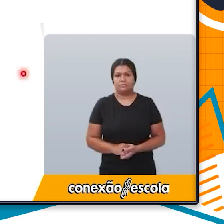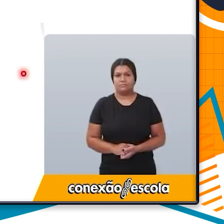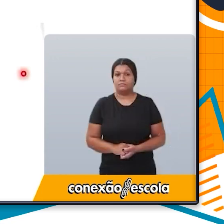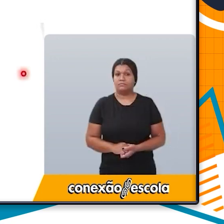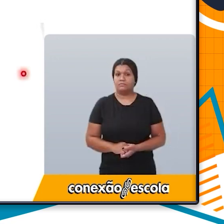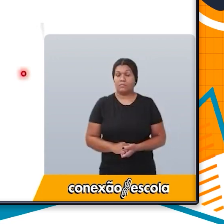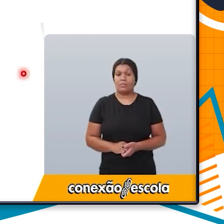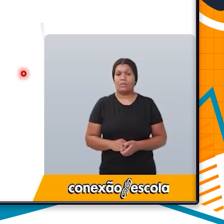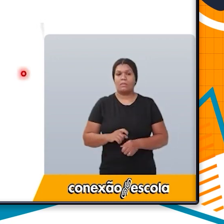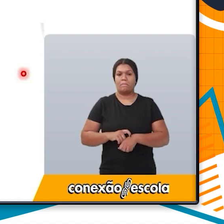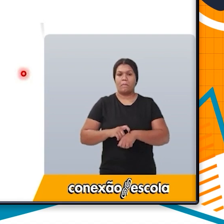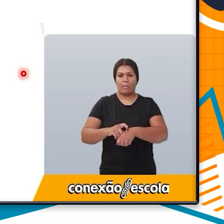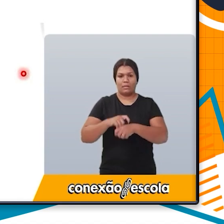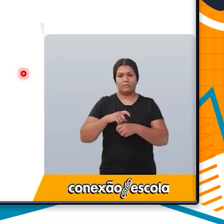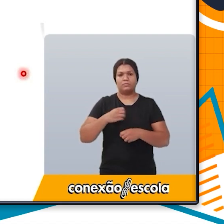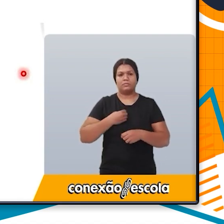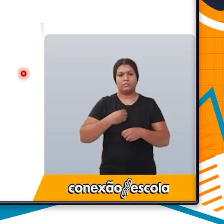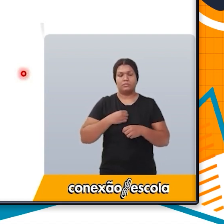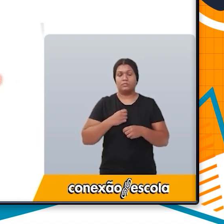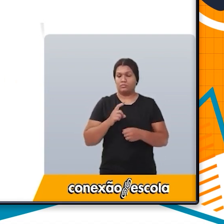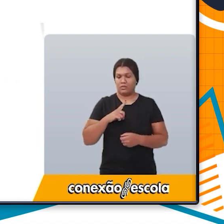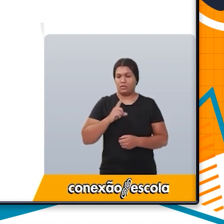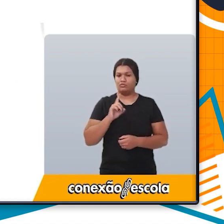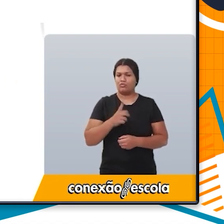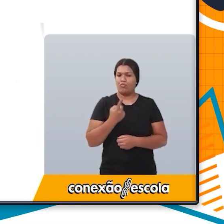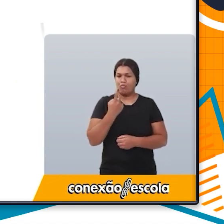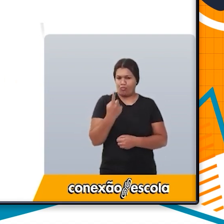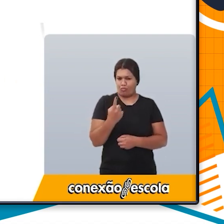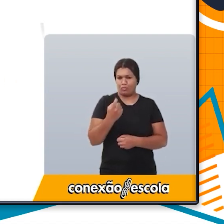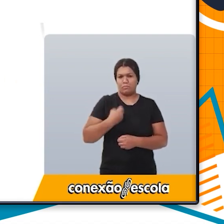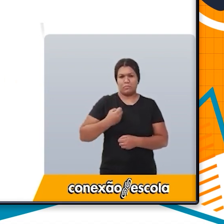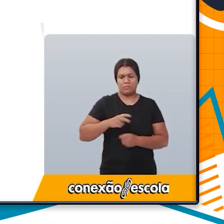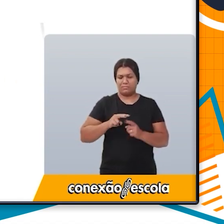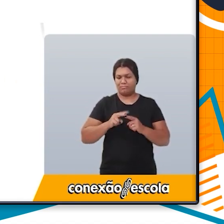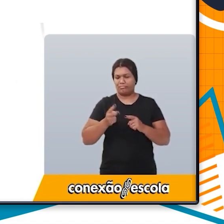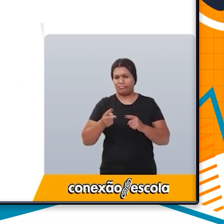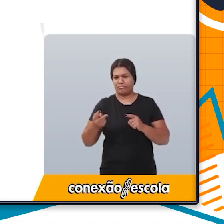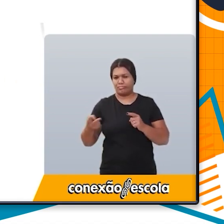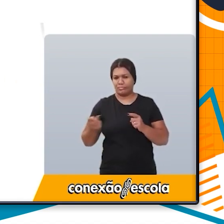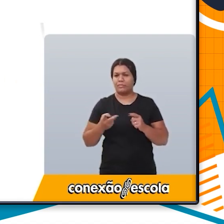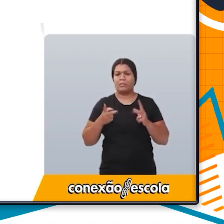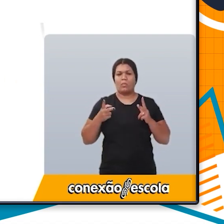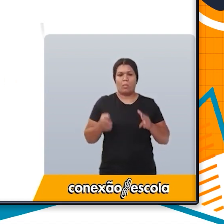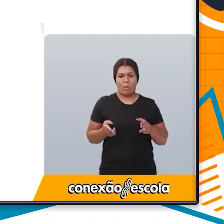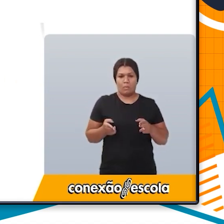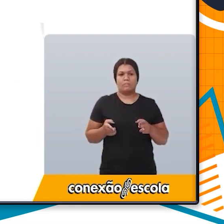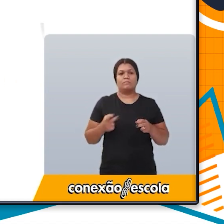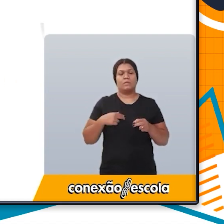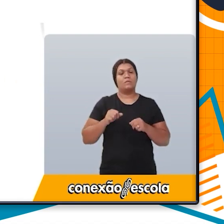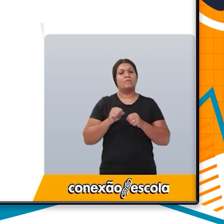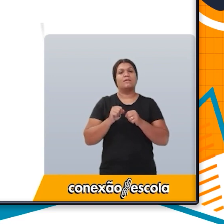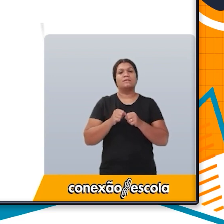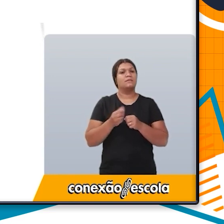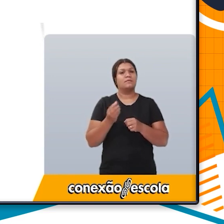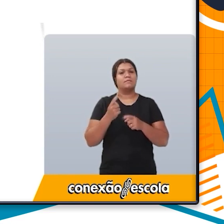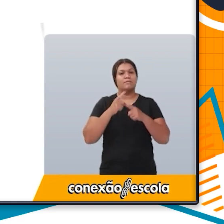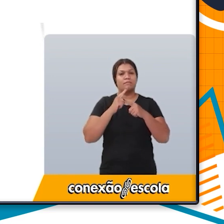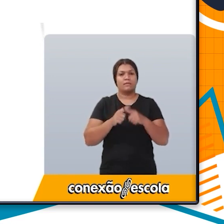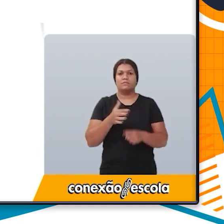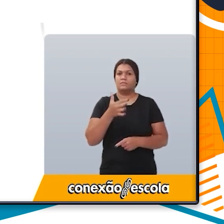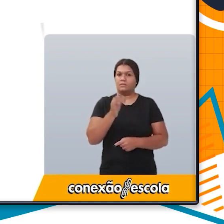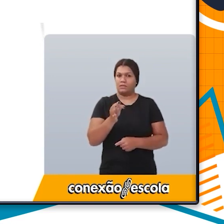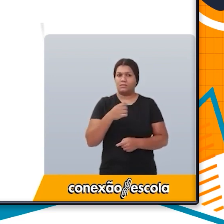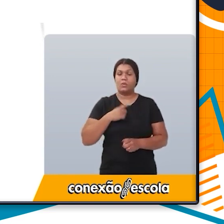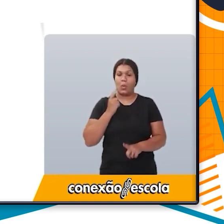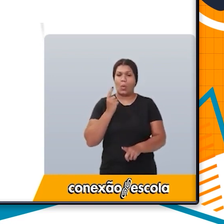Quando a dízima tinha apenas um número repetindo no período, eu multipliquei por 10 para achar a